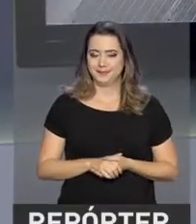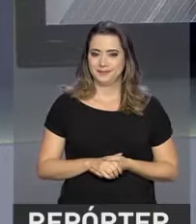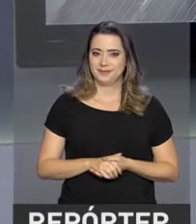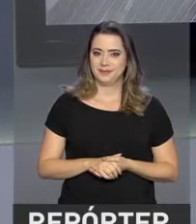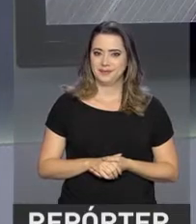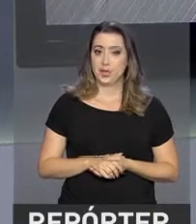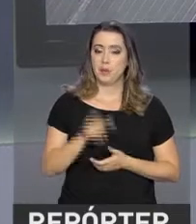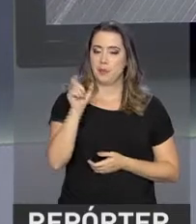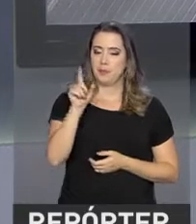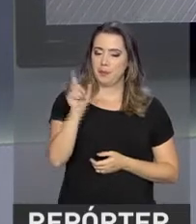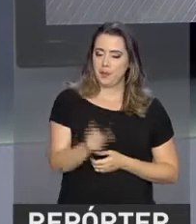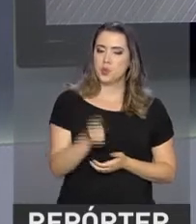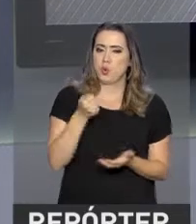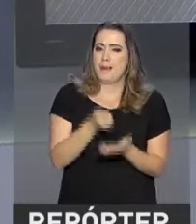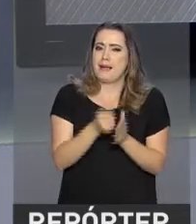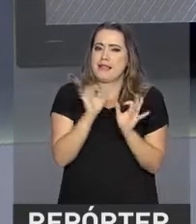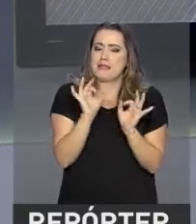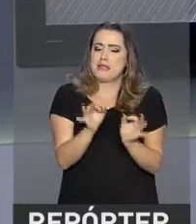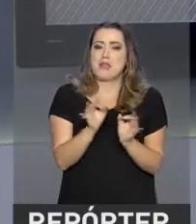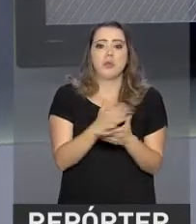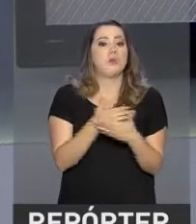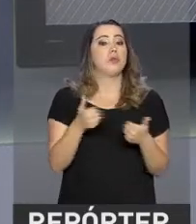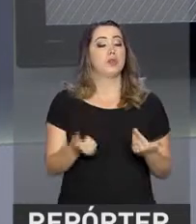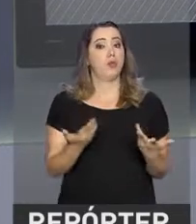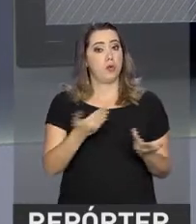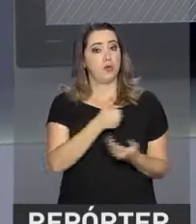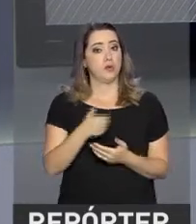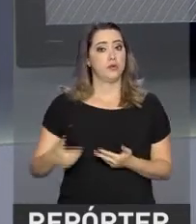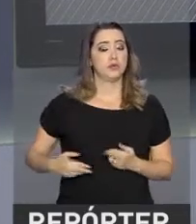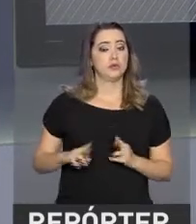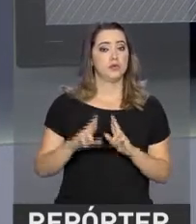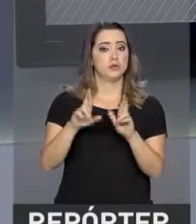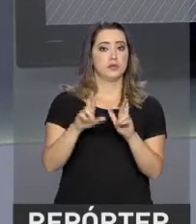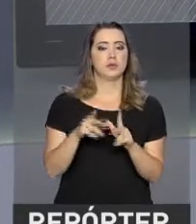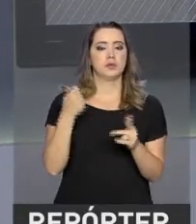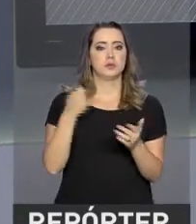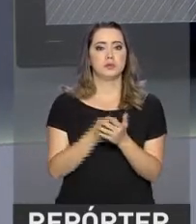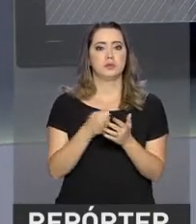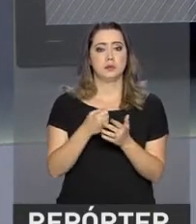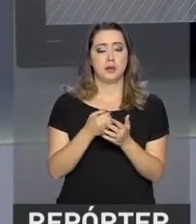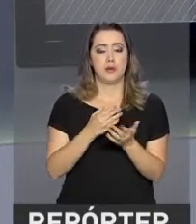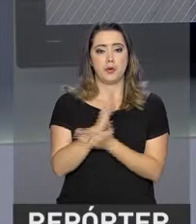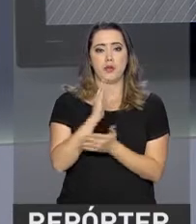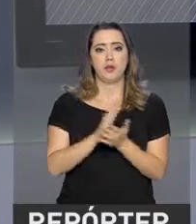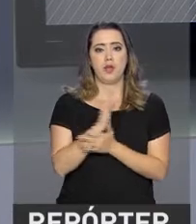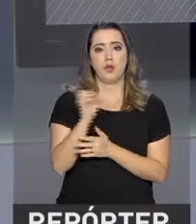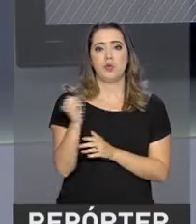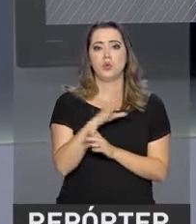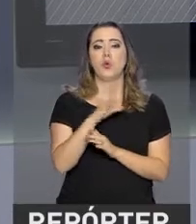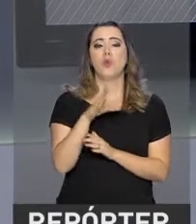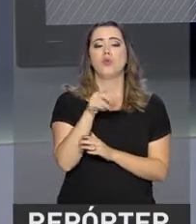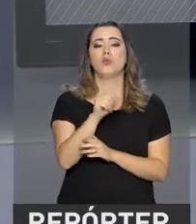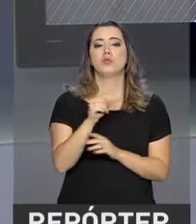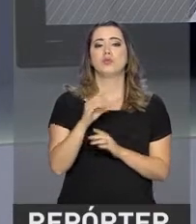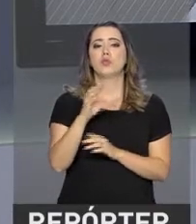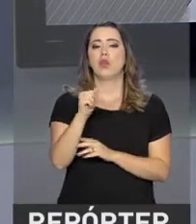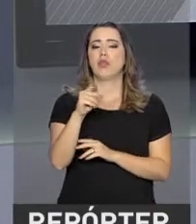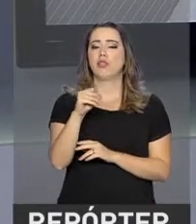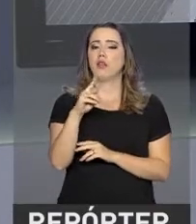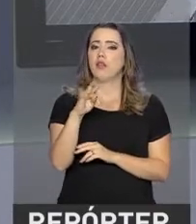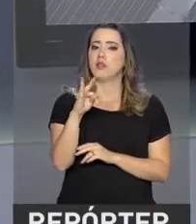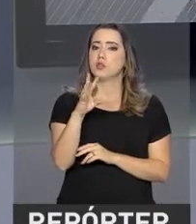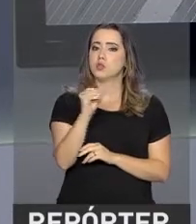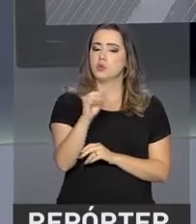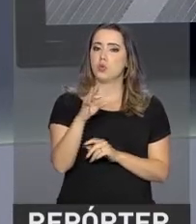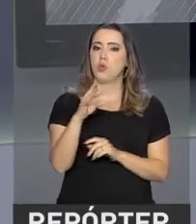para o bom pagador. Para isso, o governo espera aprovar o novo cadastro positivo. Hoje, ele é uma opção para o consumidor,